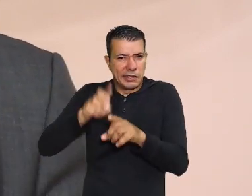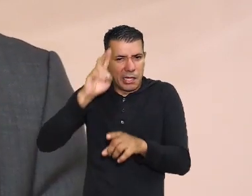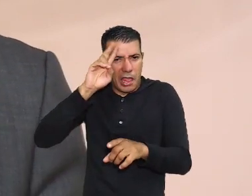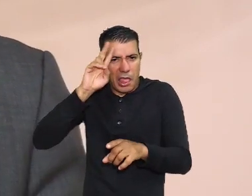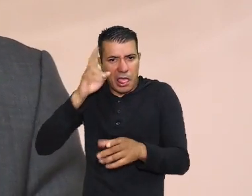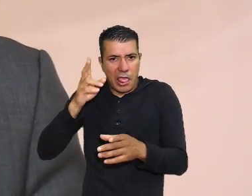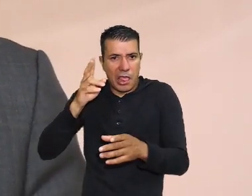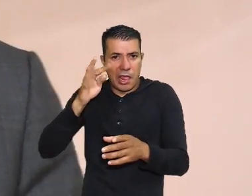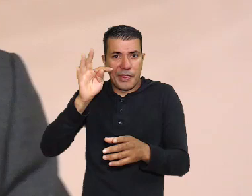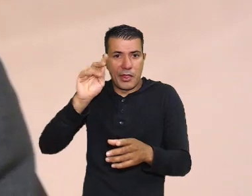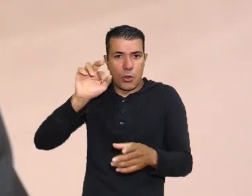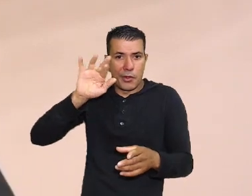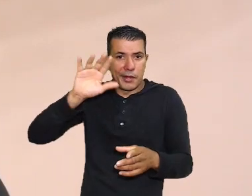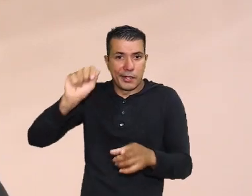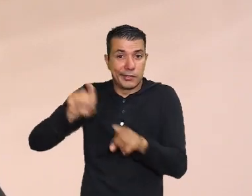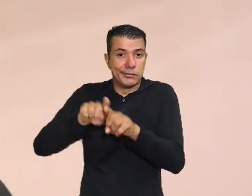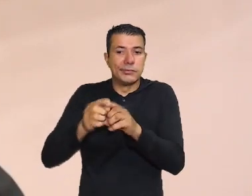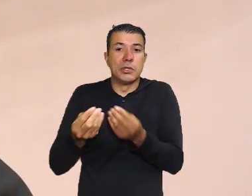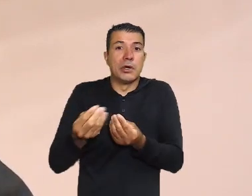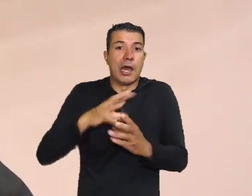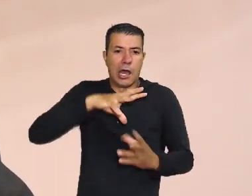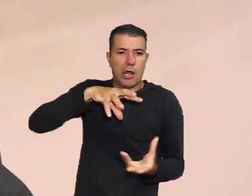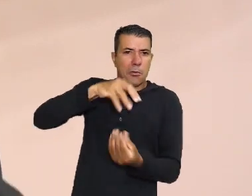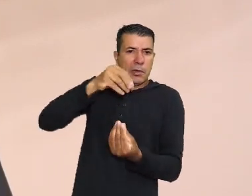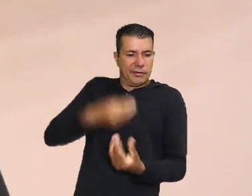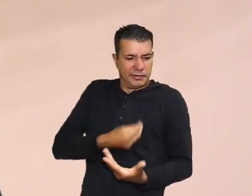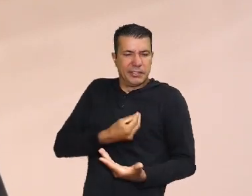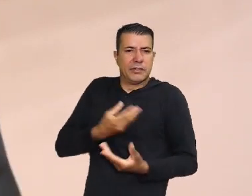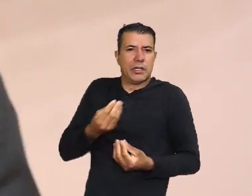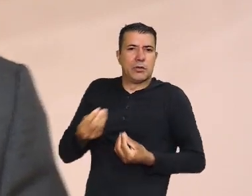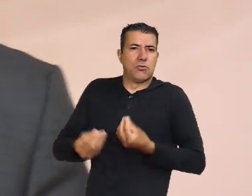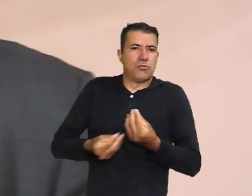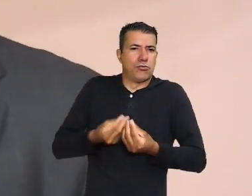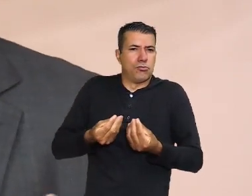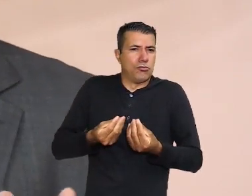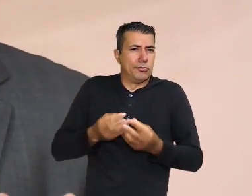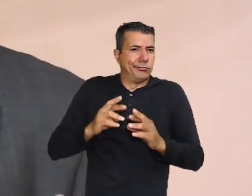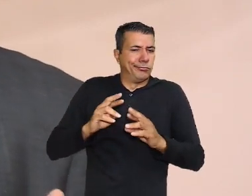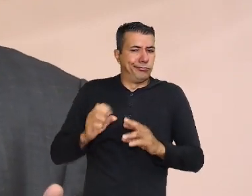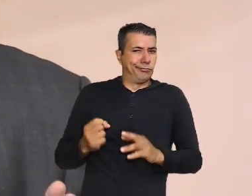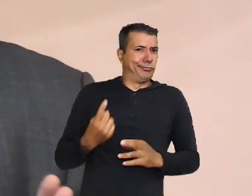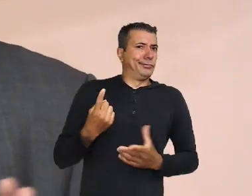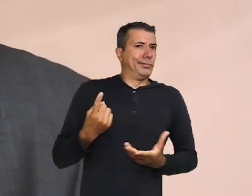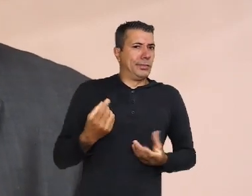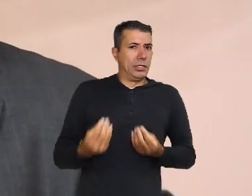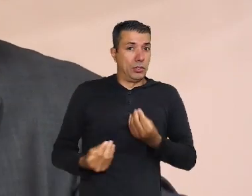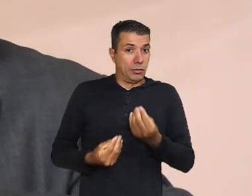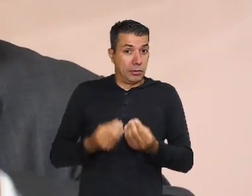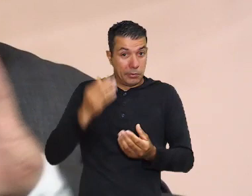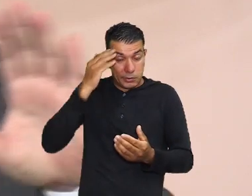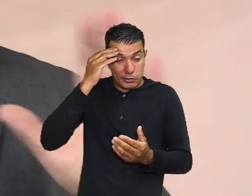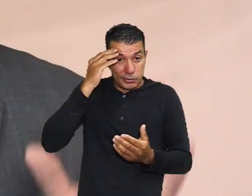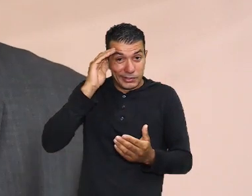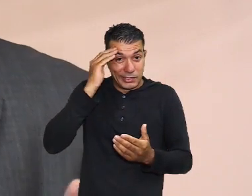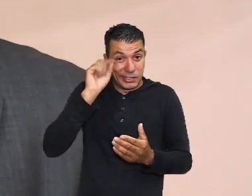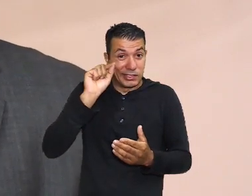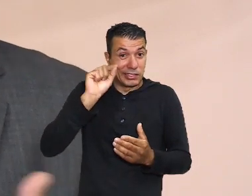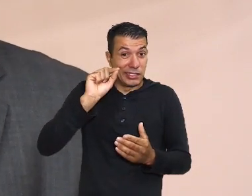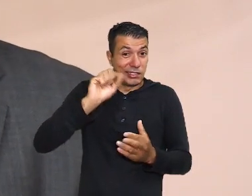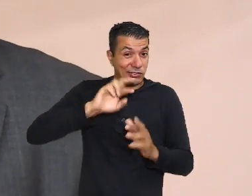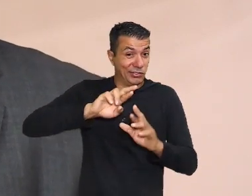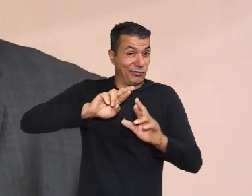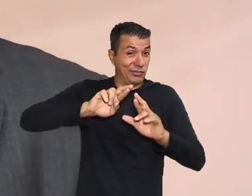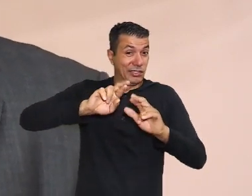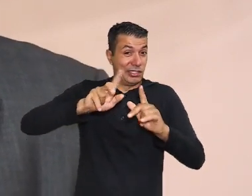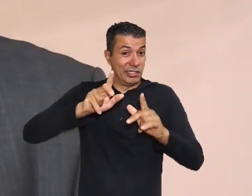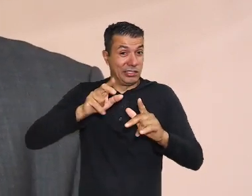a morte do corpo, a alma permanece viva. E nesse segundo ponto, nós precisamos concordar que existem várias divergências. Nós